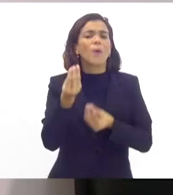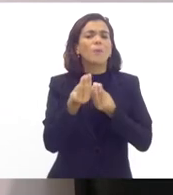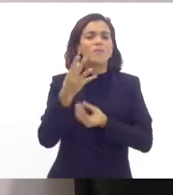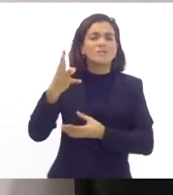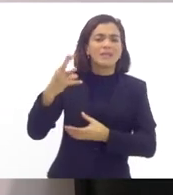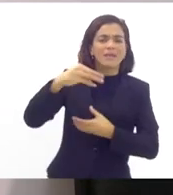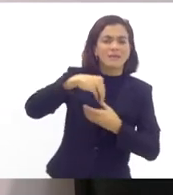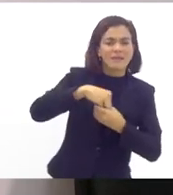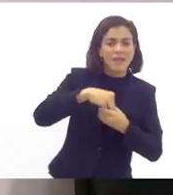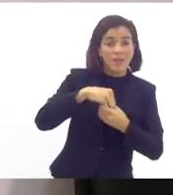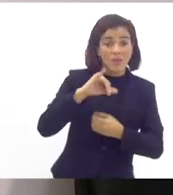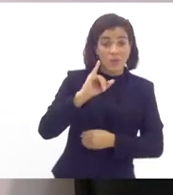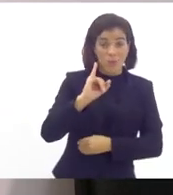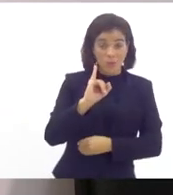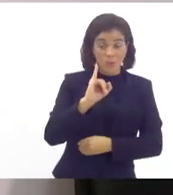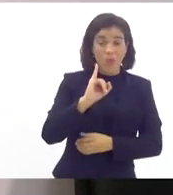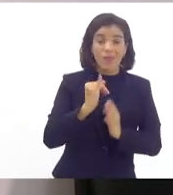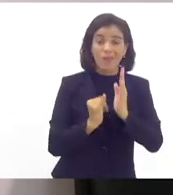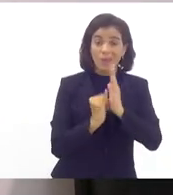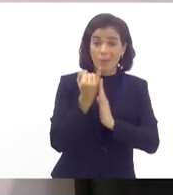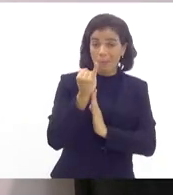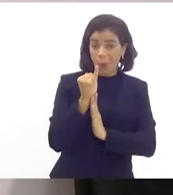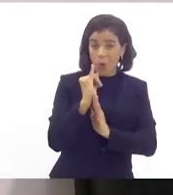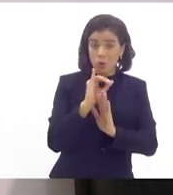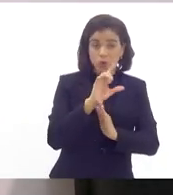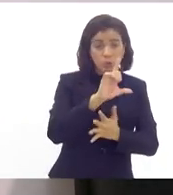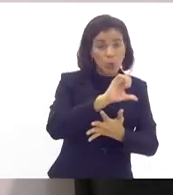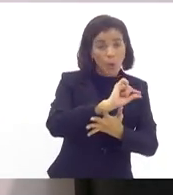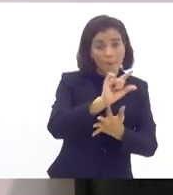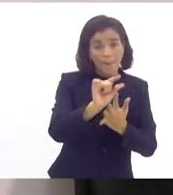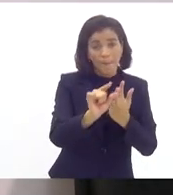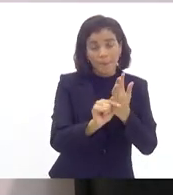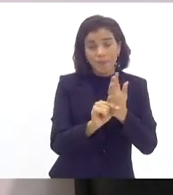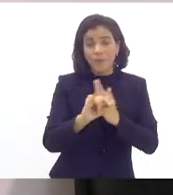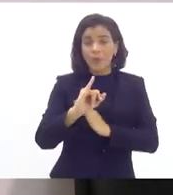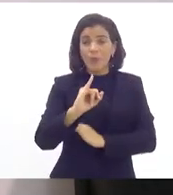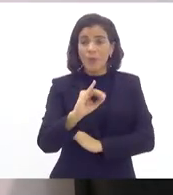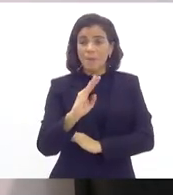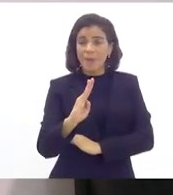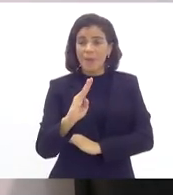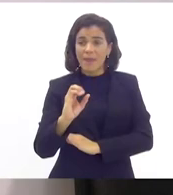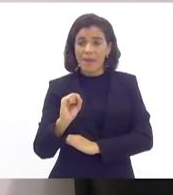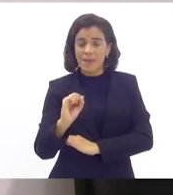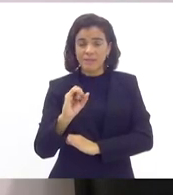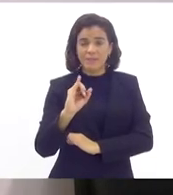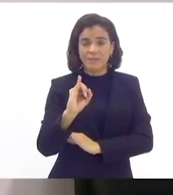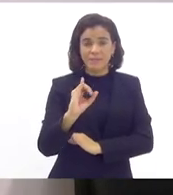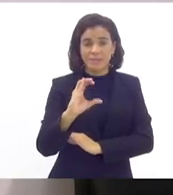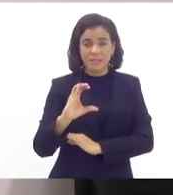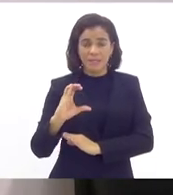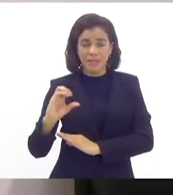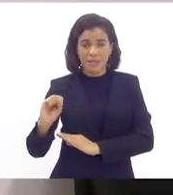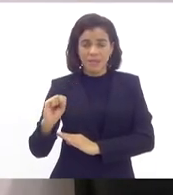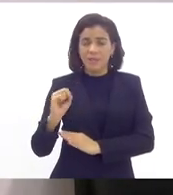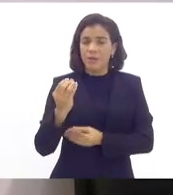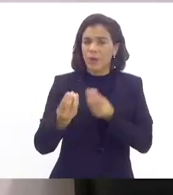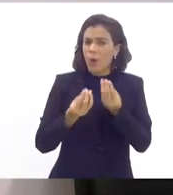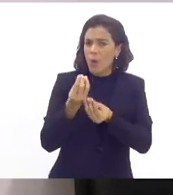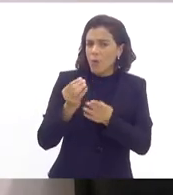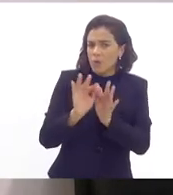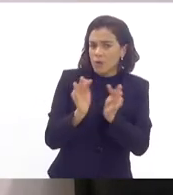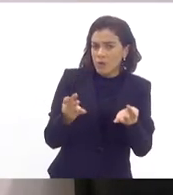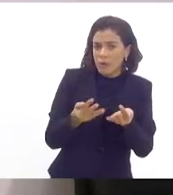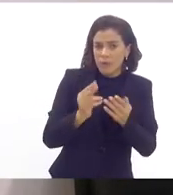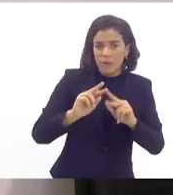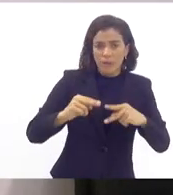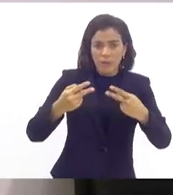do imposto seletivo, do Simples Nacional e do IBS, CBS, aí, com o modelo de crédito. Né? Como é que o Simples transfere crédito